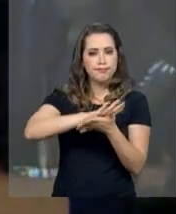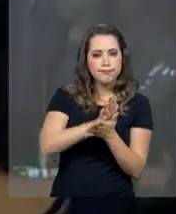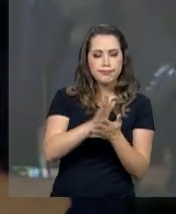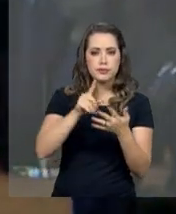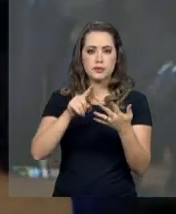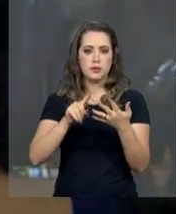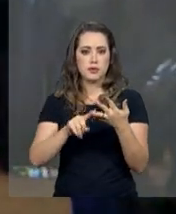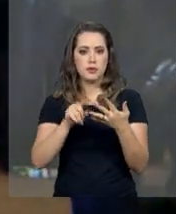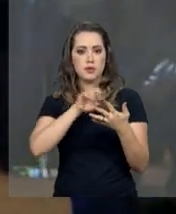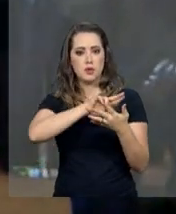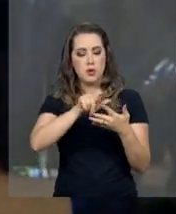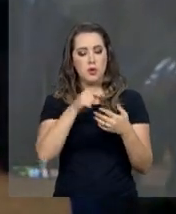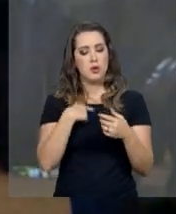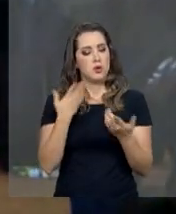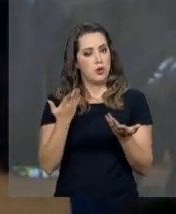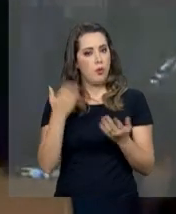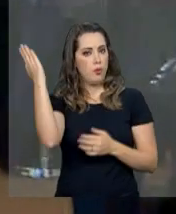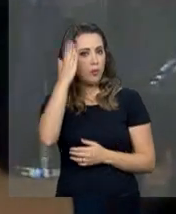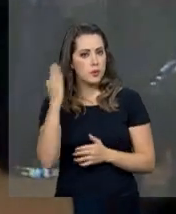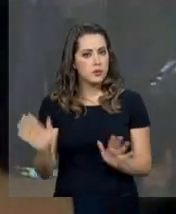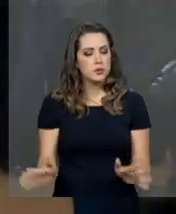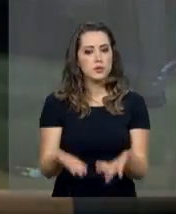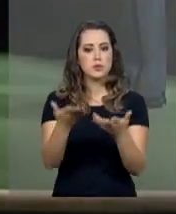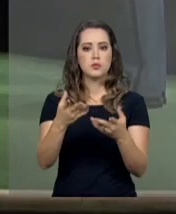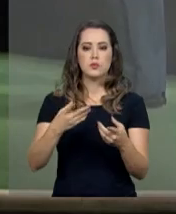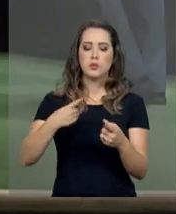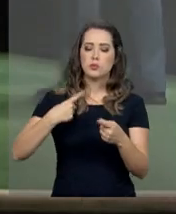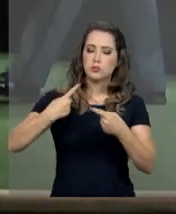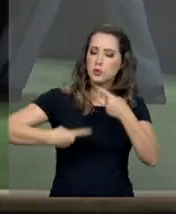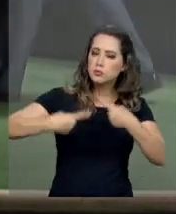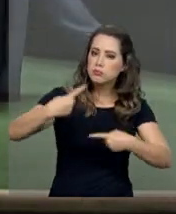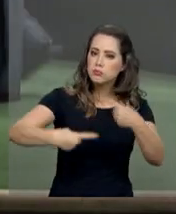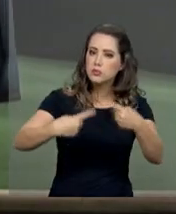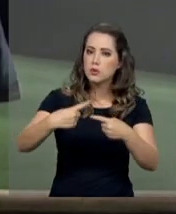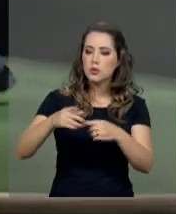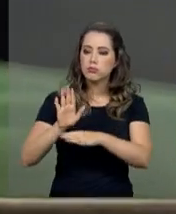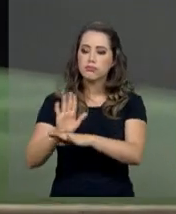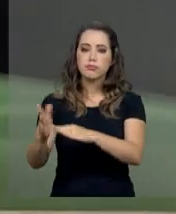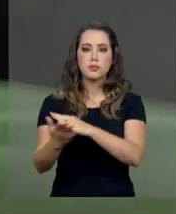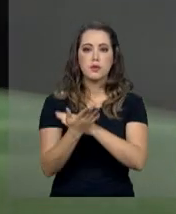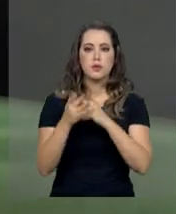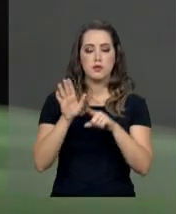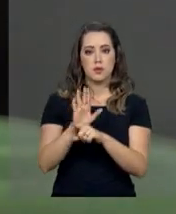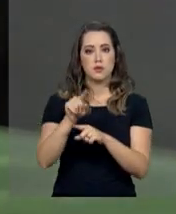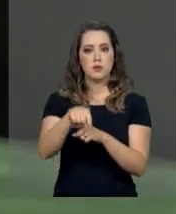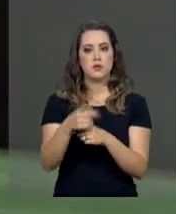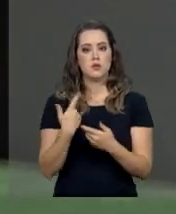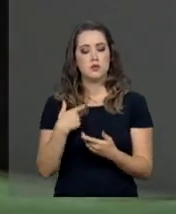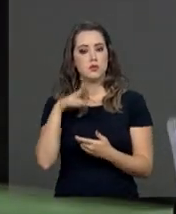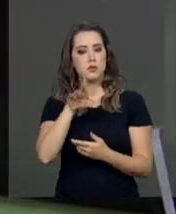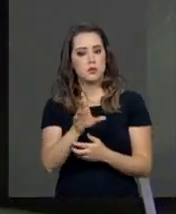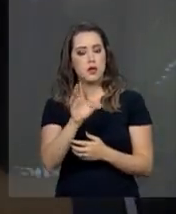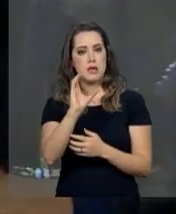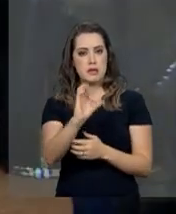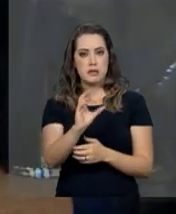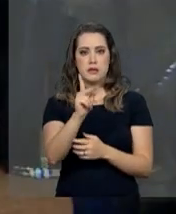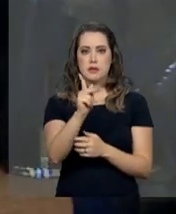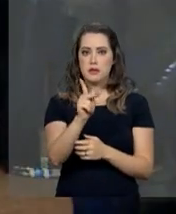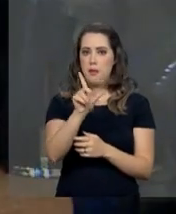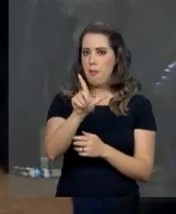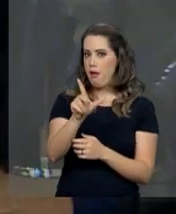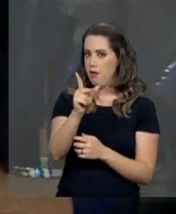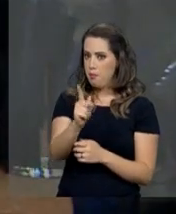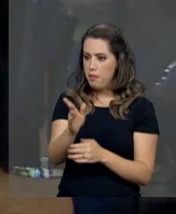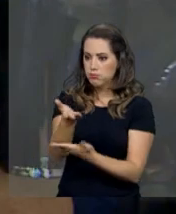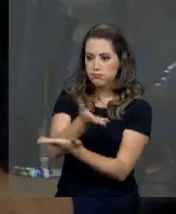com a sua diplomacia o diálogo ea cooperação no âmbito da cooperação ele mencionou em fóruns como por exemplo a cplp comunidade dos países